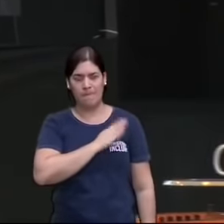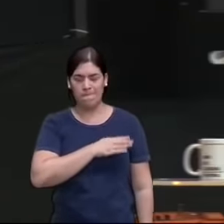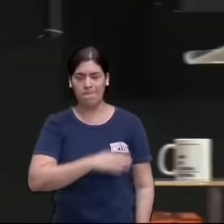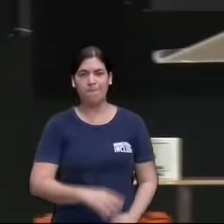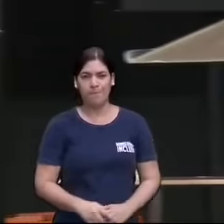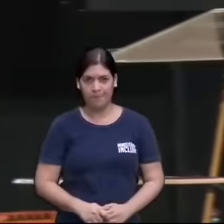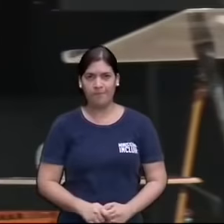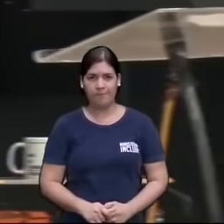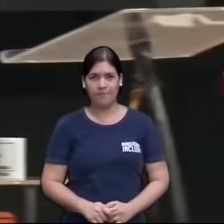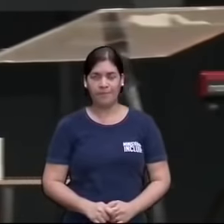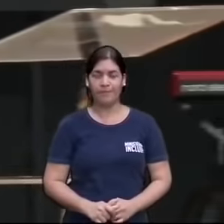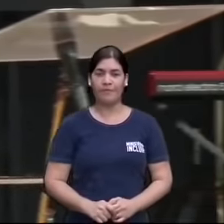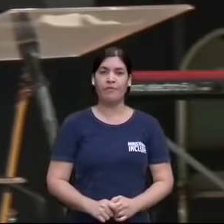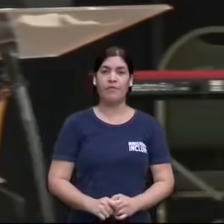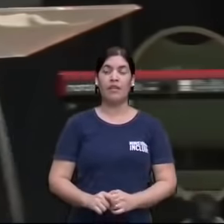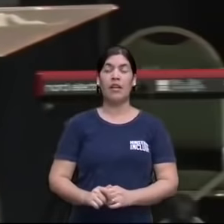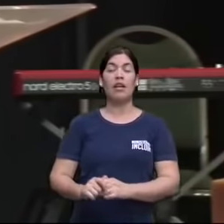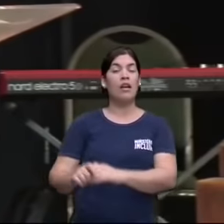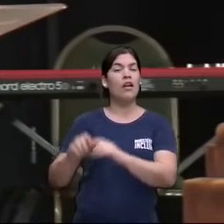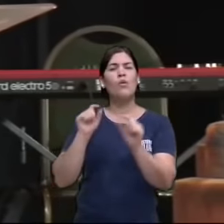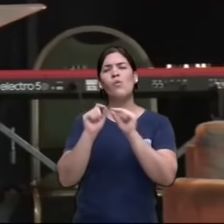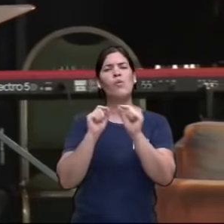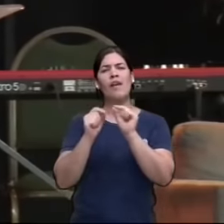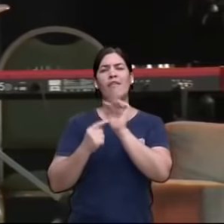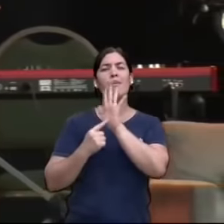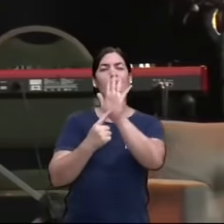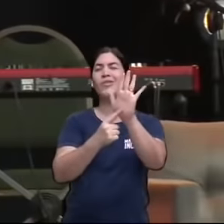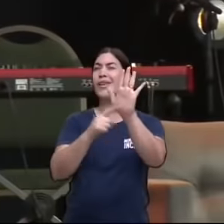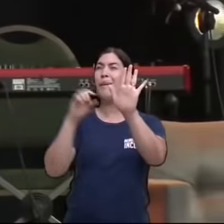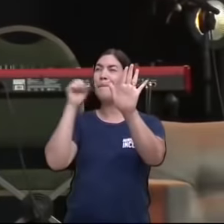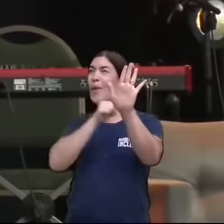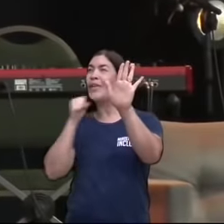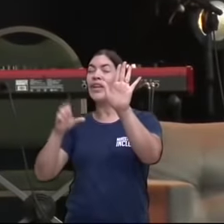A grandeza de Deus na sua vida será vista.